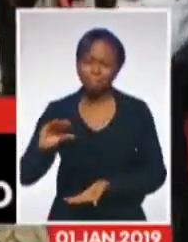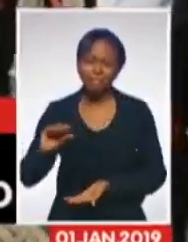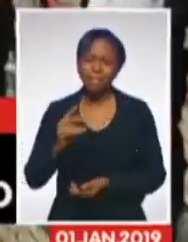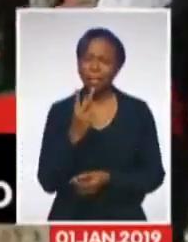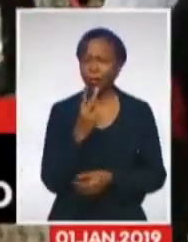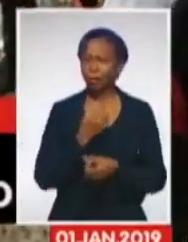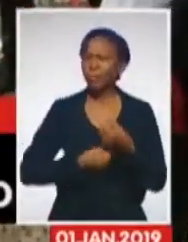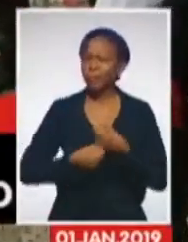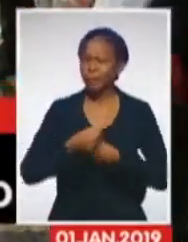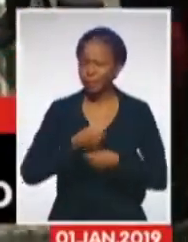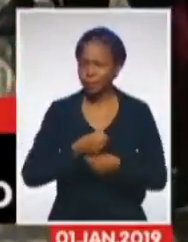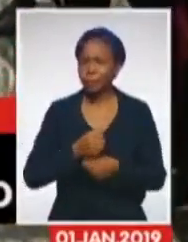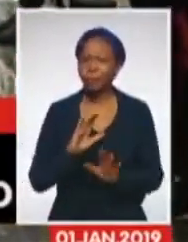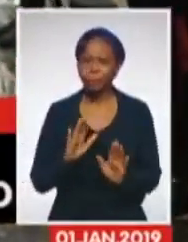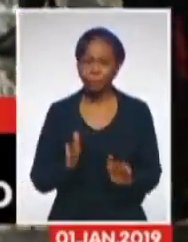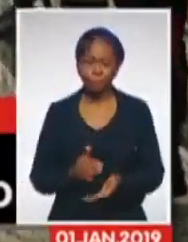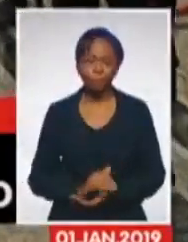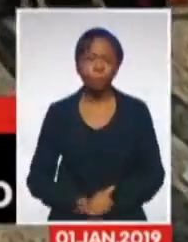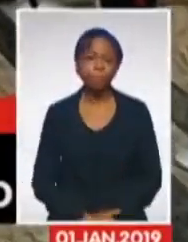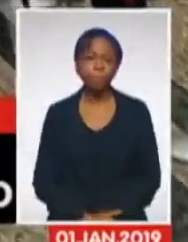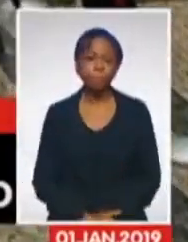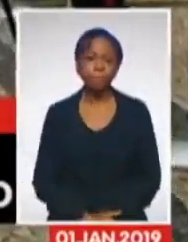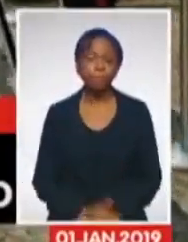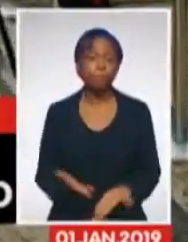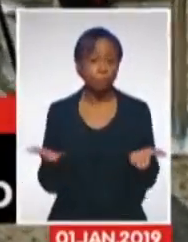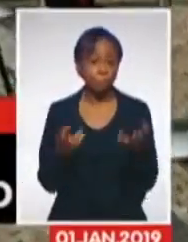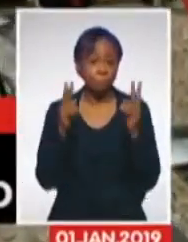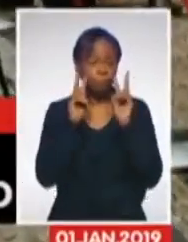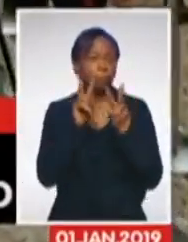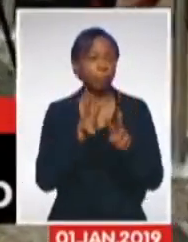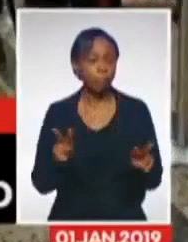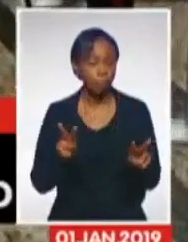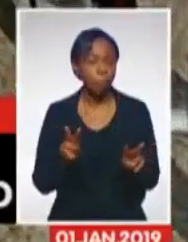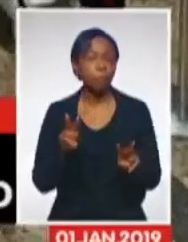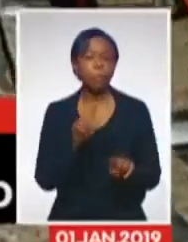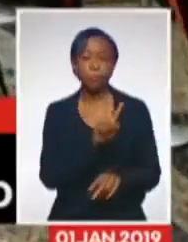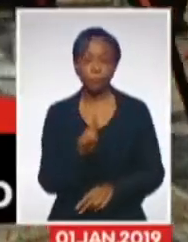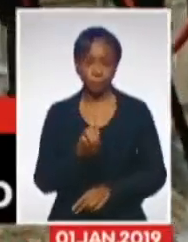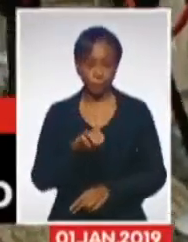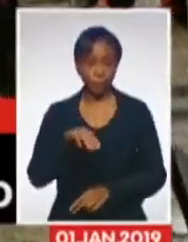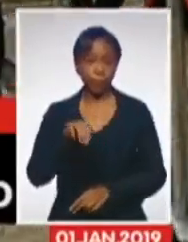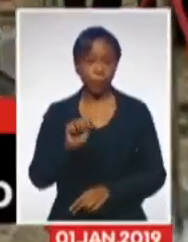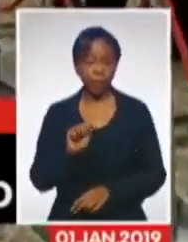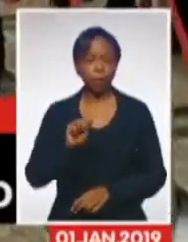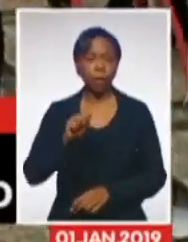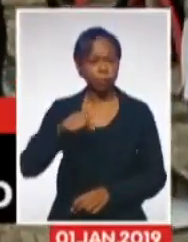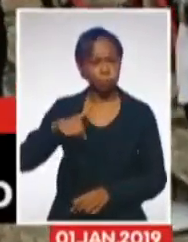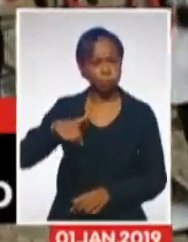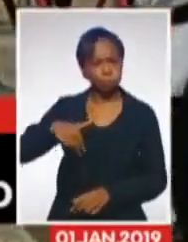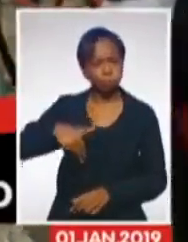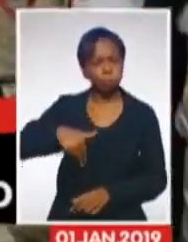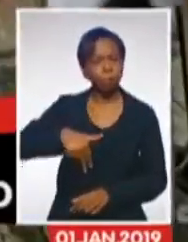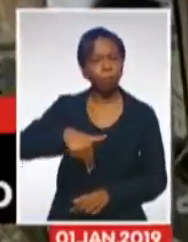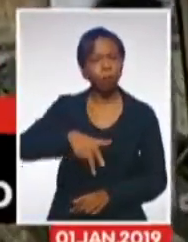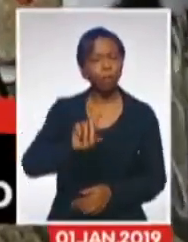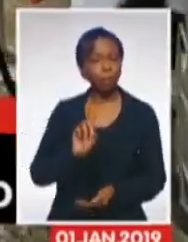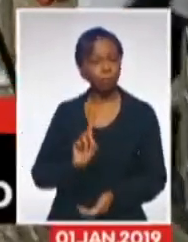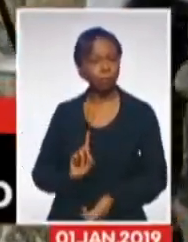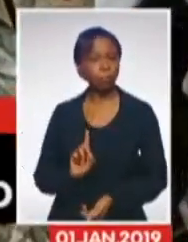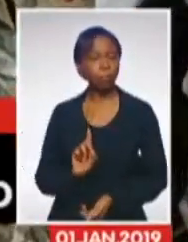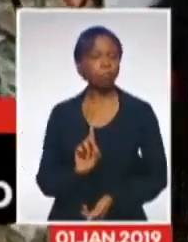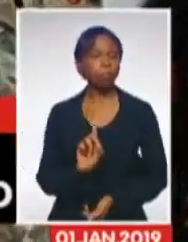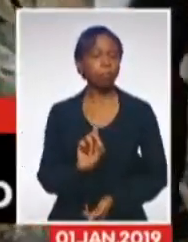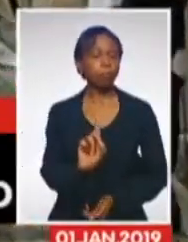anos. Pois é, Marco, a gente vê agora então o governador eleito Romeu Zema perfilando em frente ali